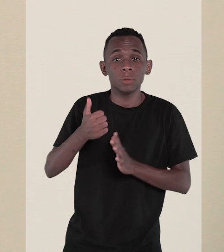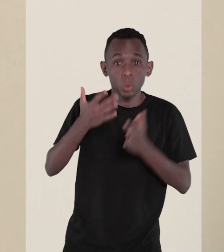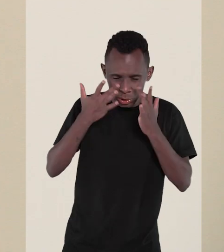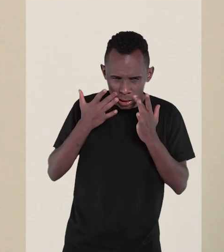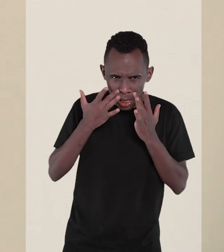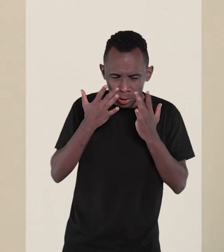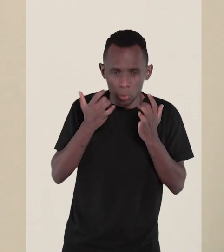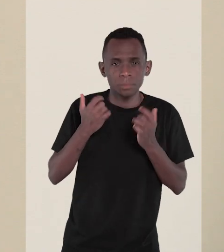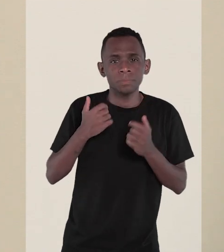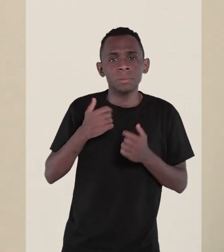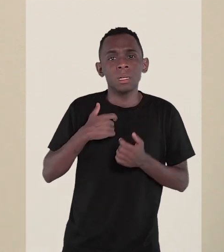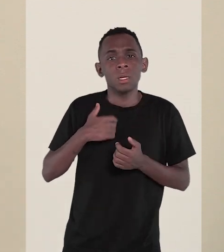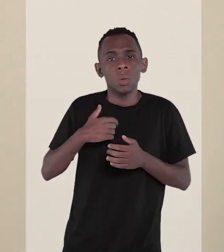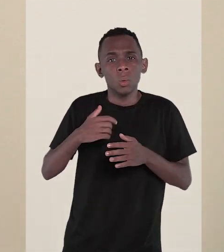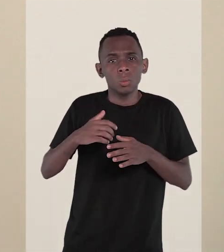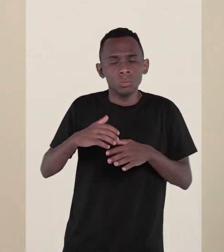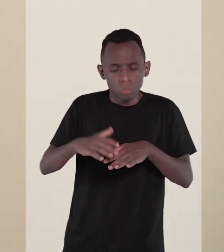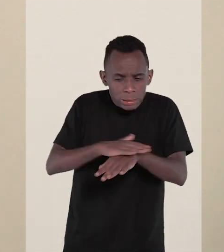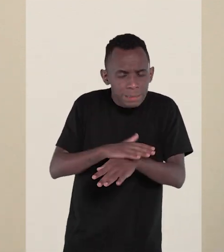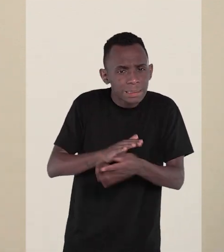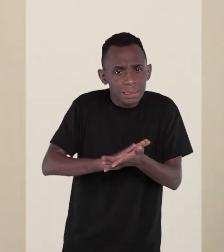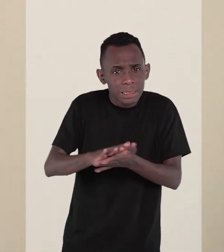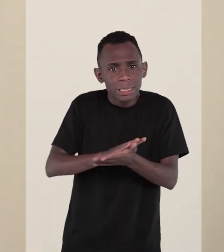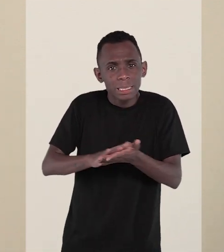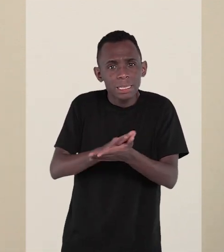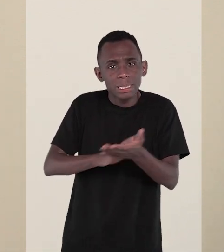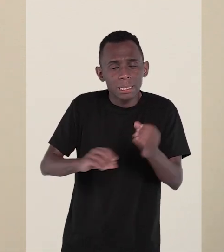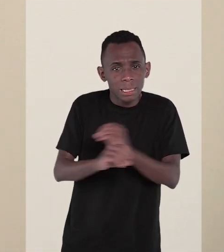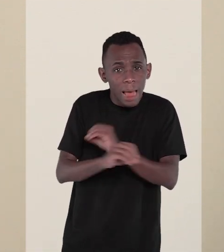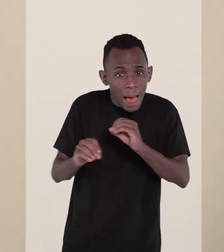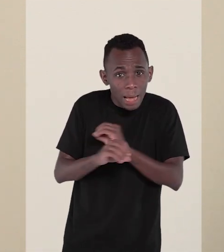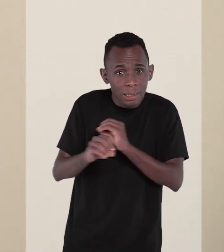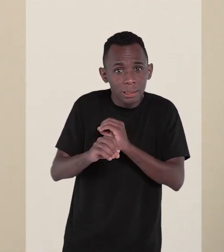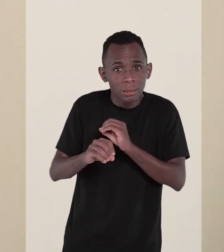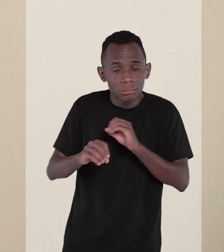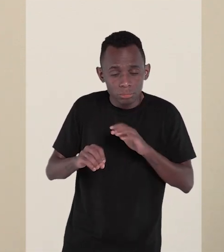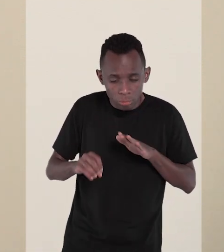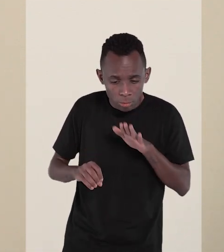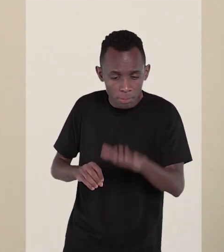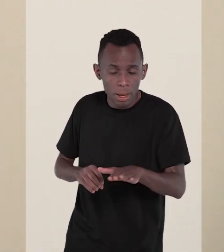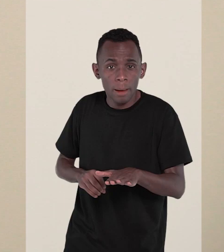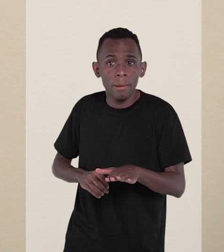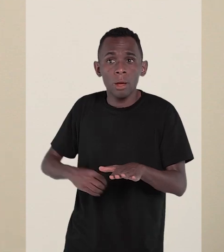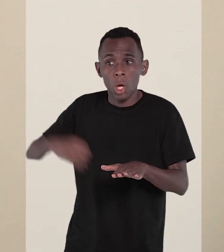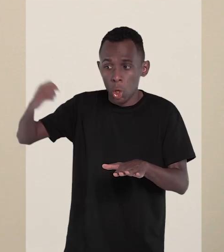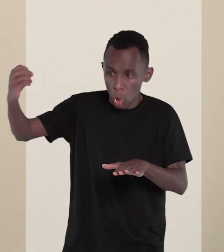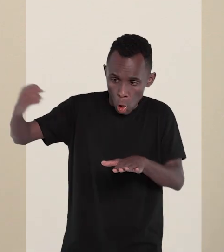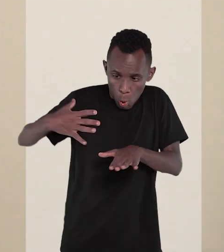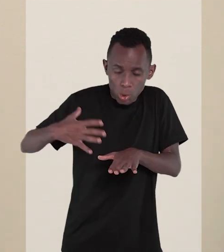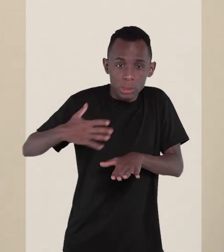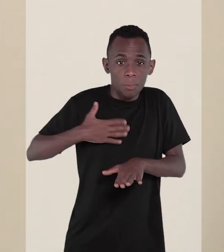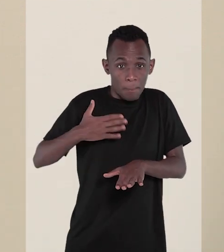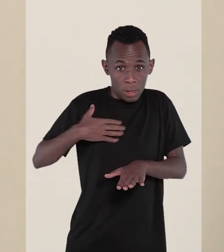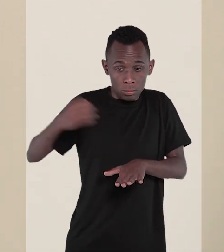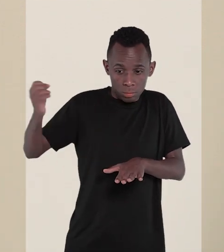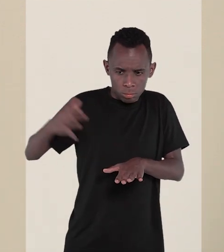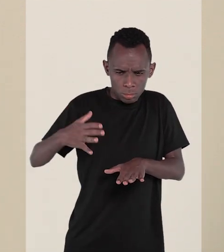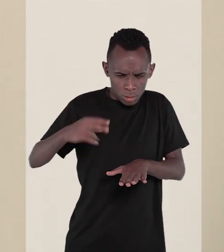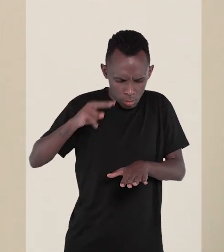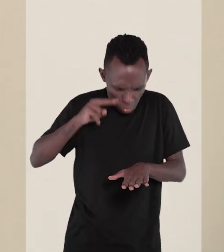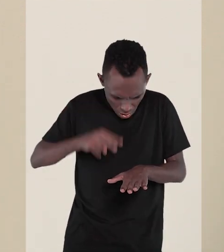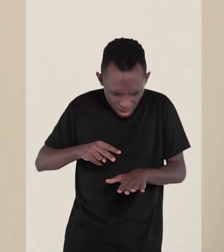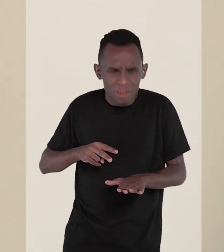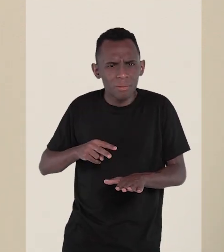Tateando, eu estava descalça, né? E eu botava o pé em cena como foco de luz. E eu entrava só depois, o meu pé ficava